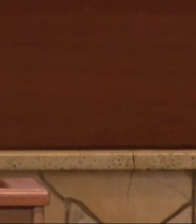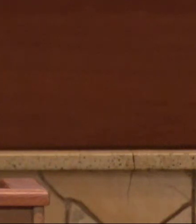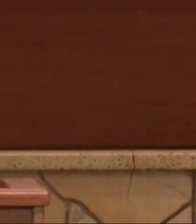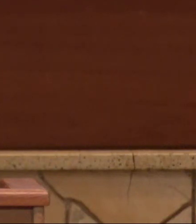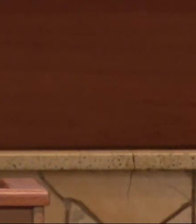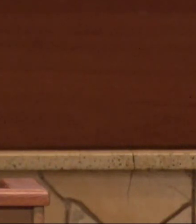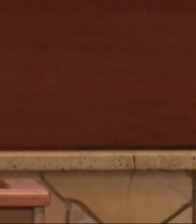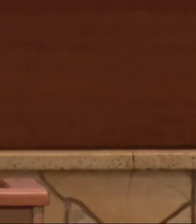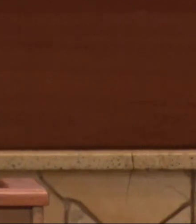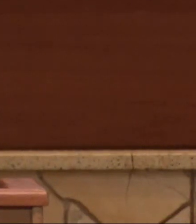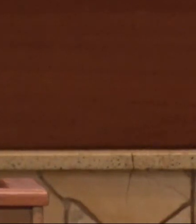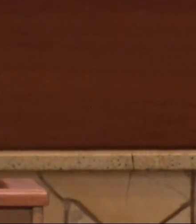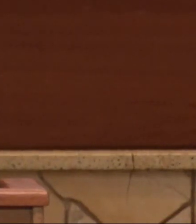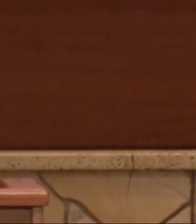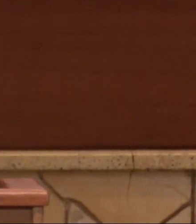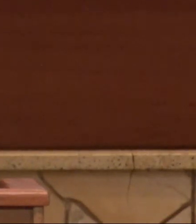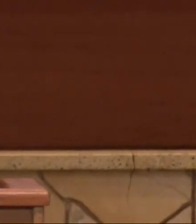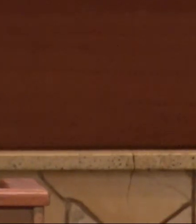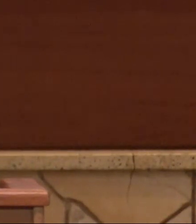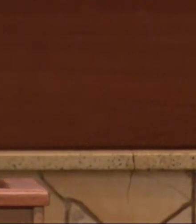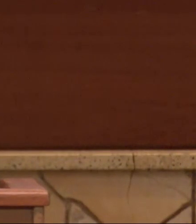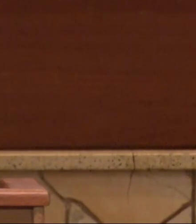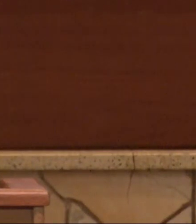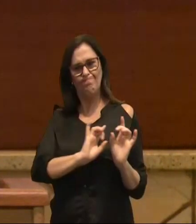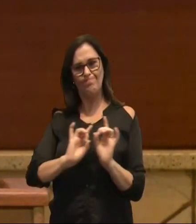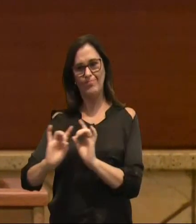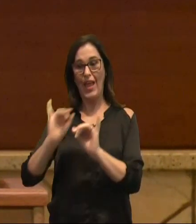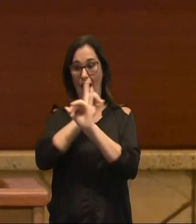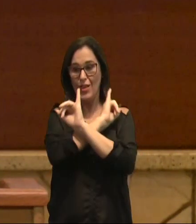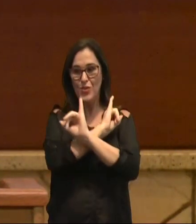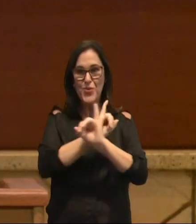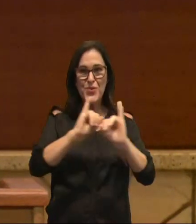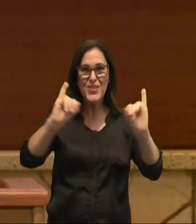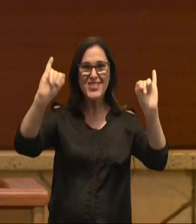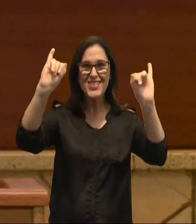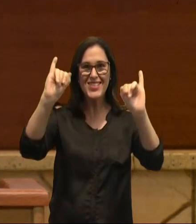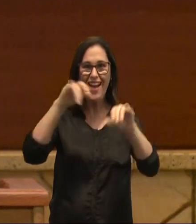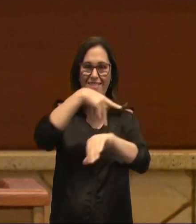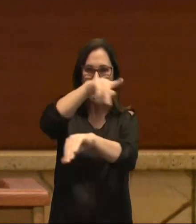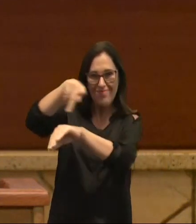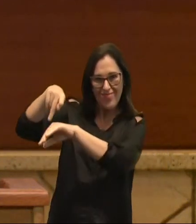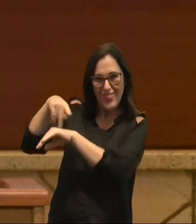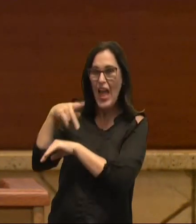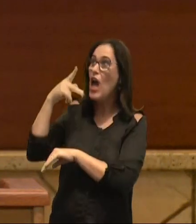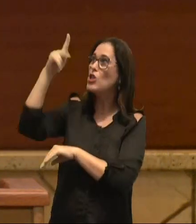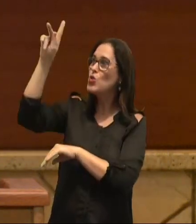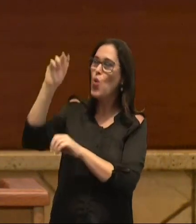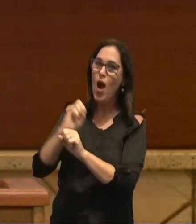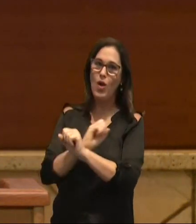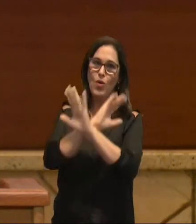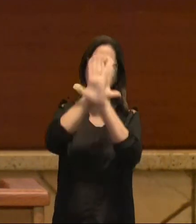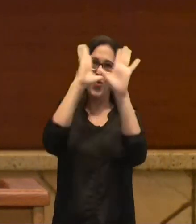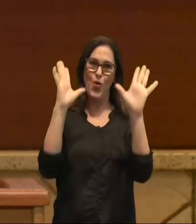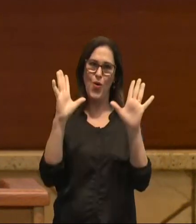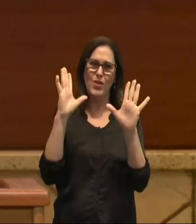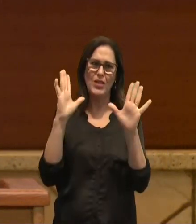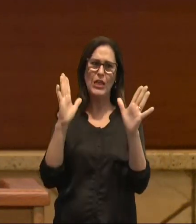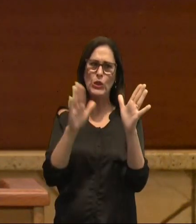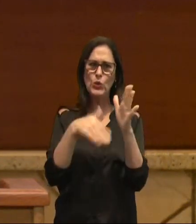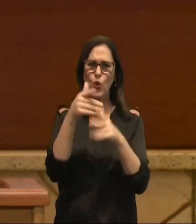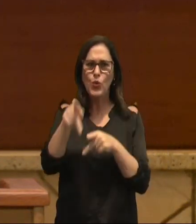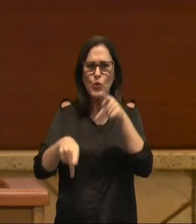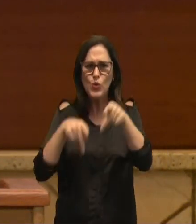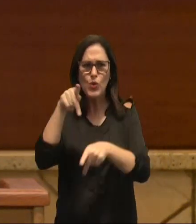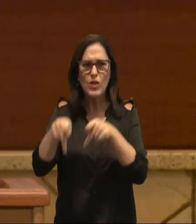sua salvação dia após dia, anunciai entre as nações a sua glória, entre todos